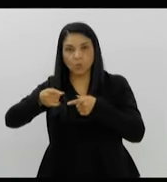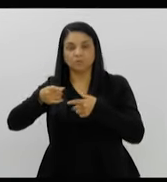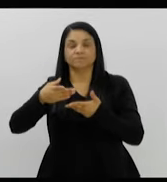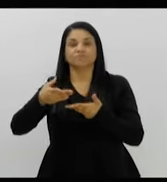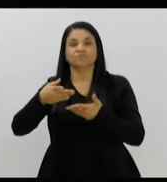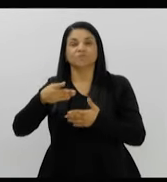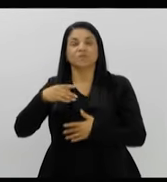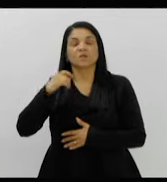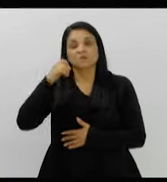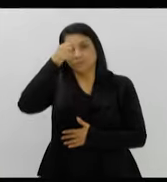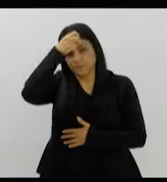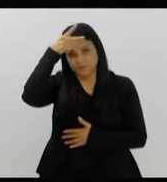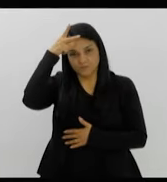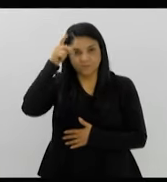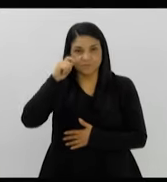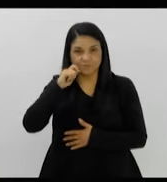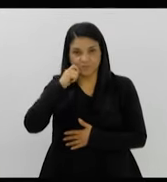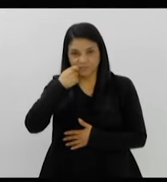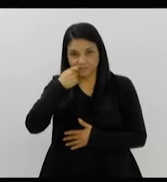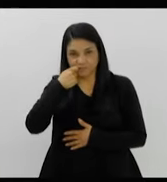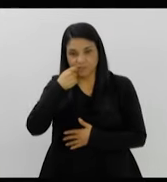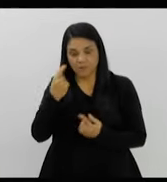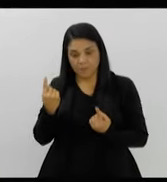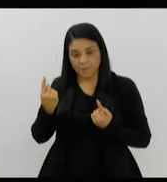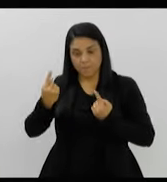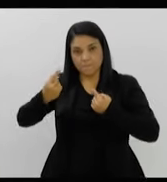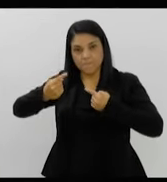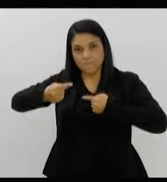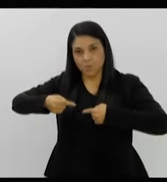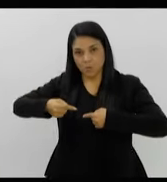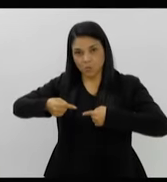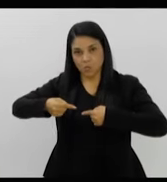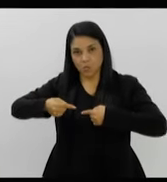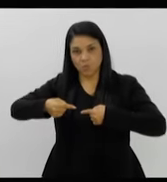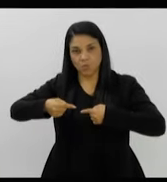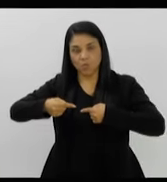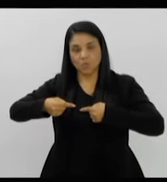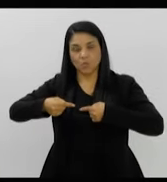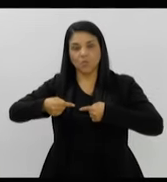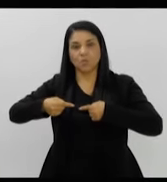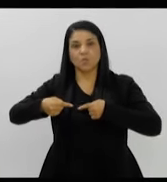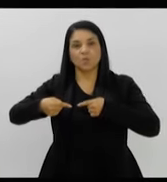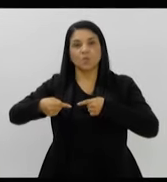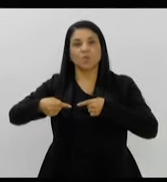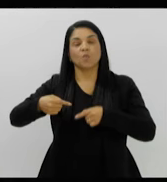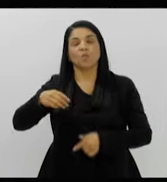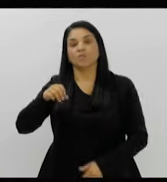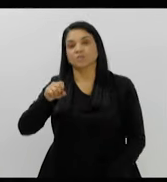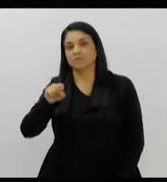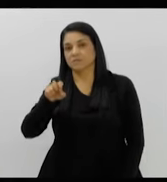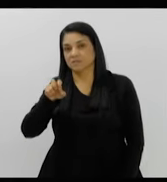Pais ele rivalizava em poder com o próprio Sérgio